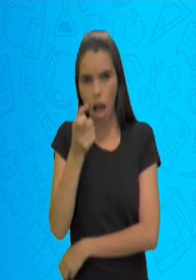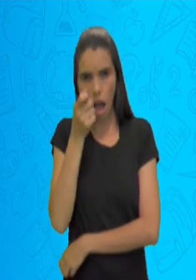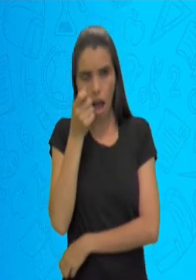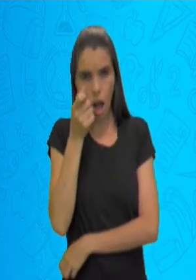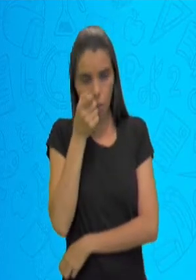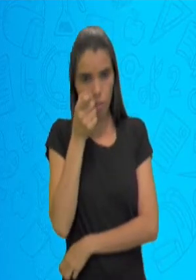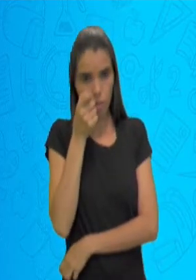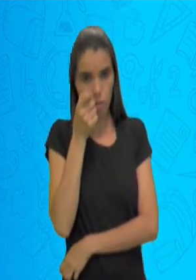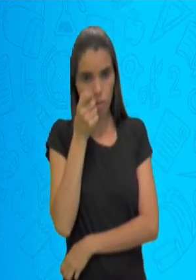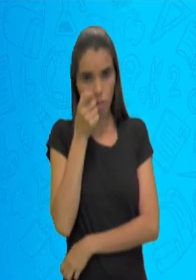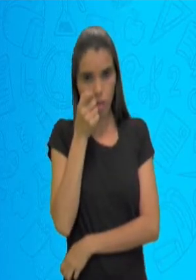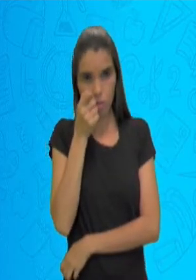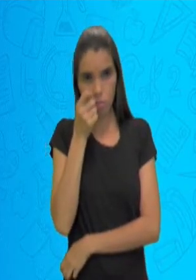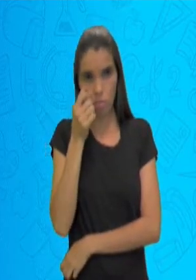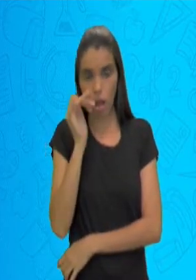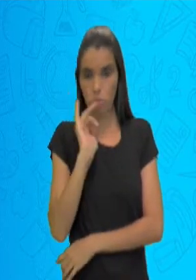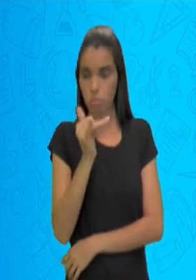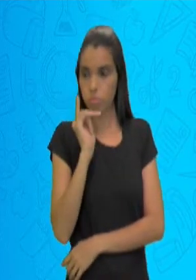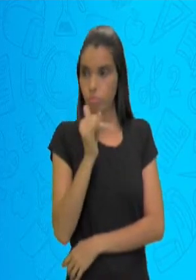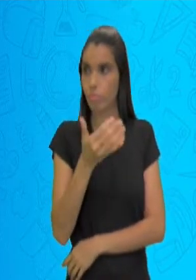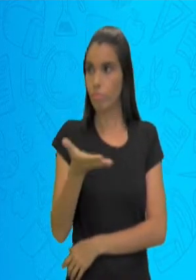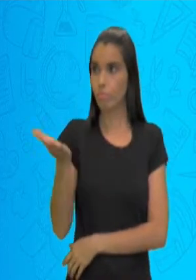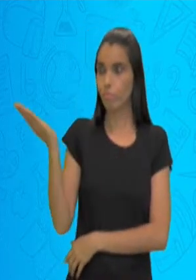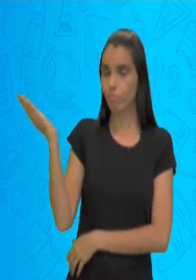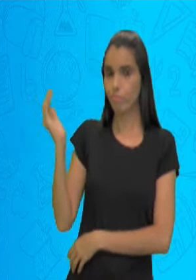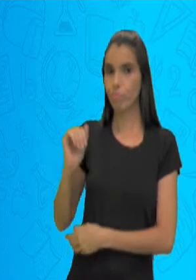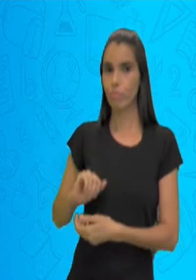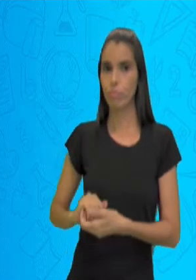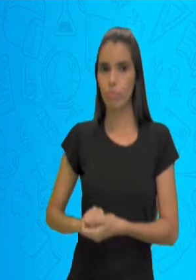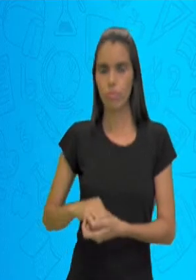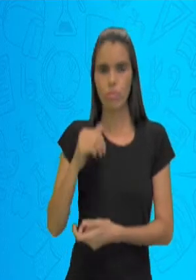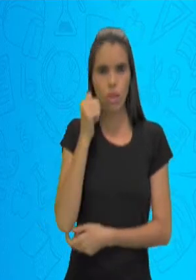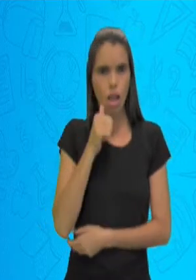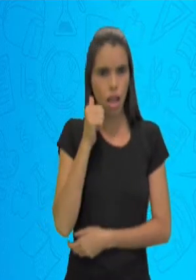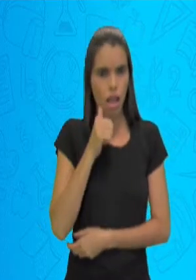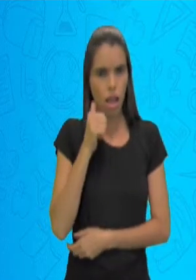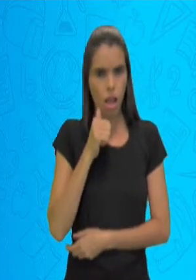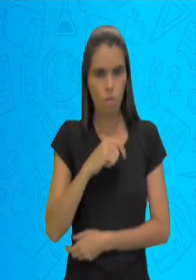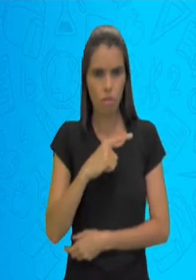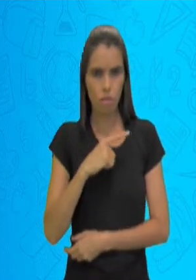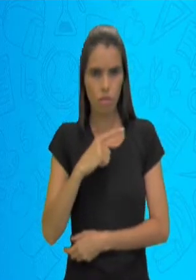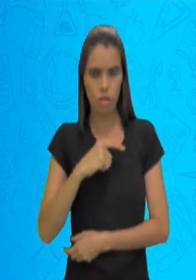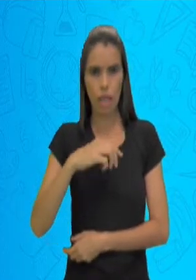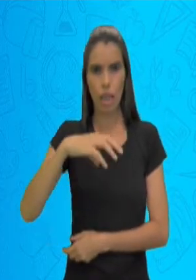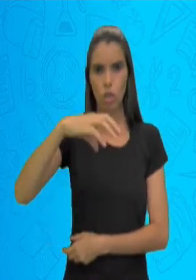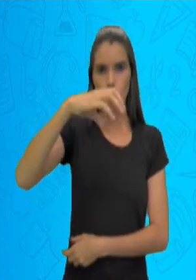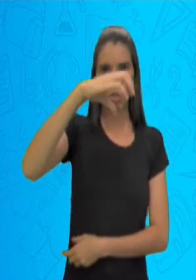enunciado aqui. A Manuela, ela tem 999